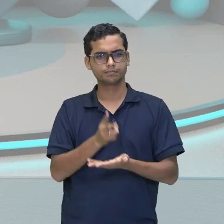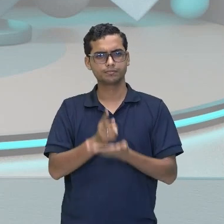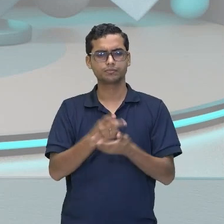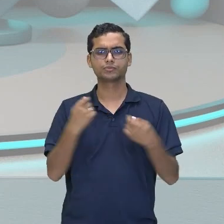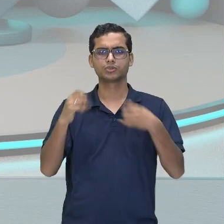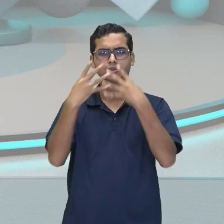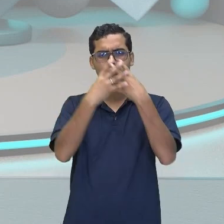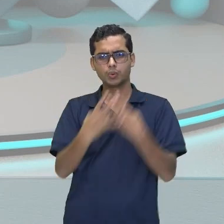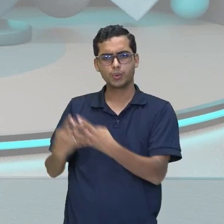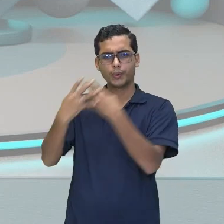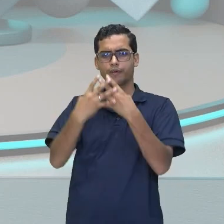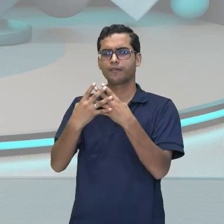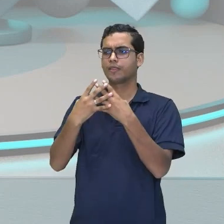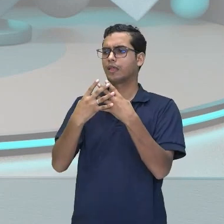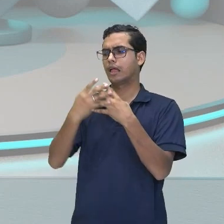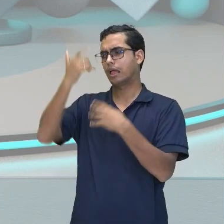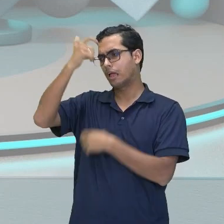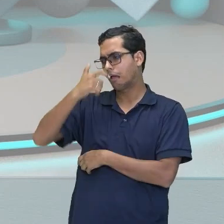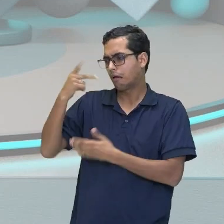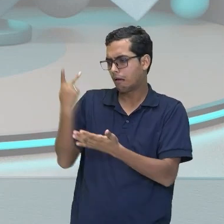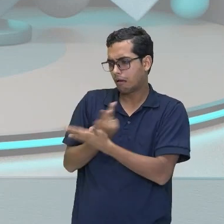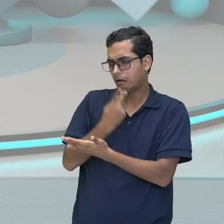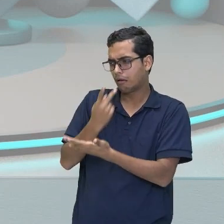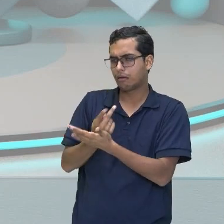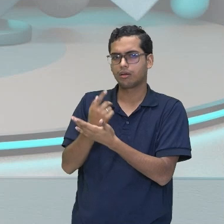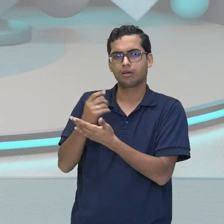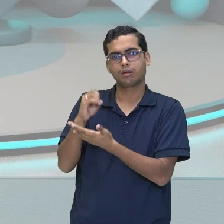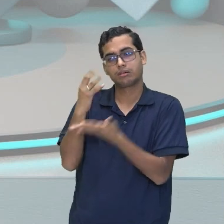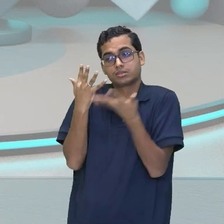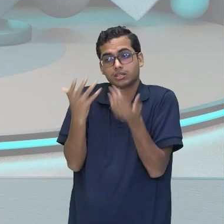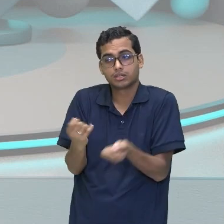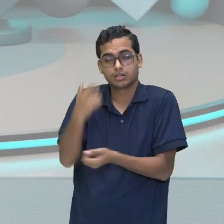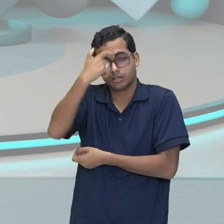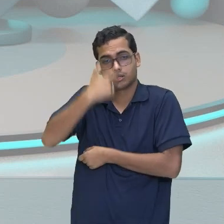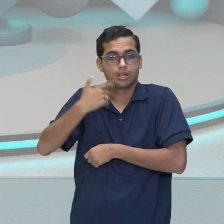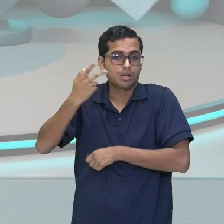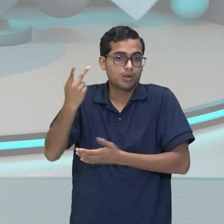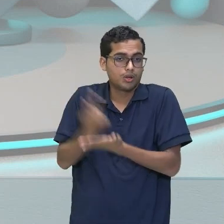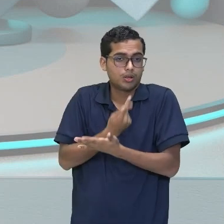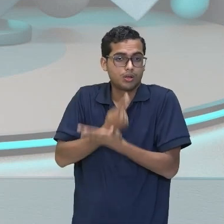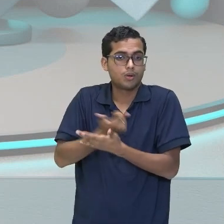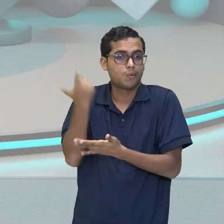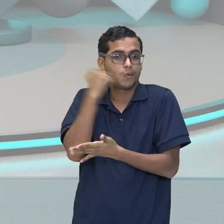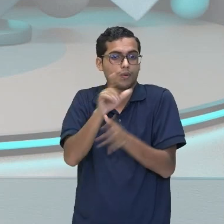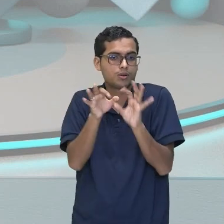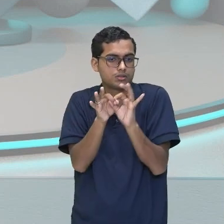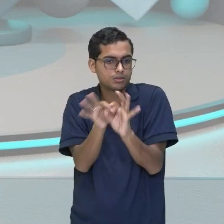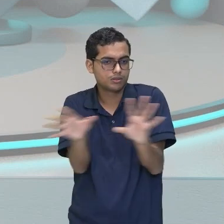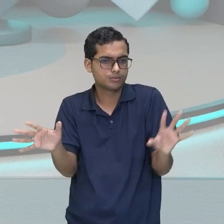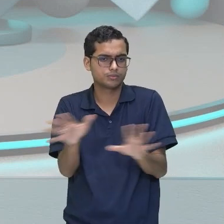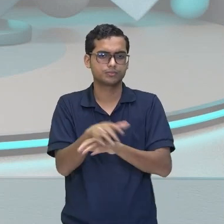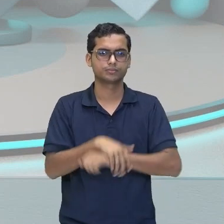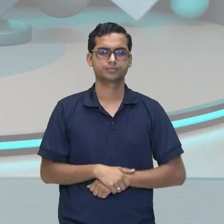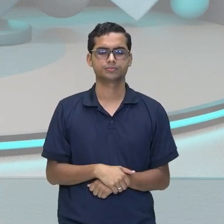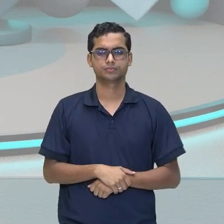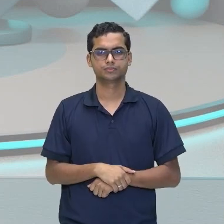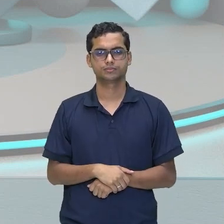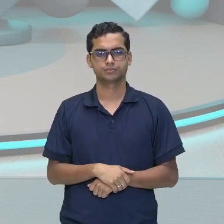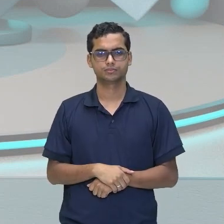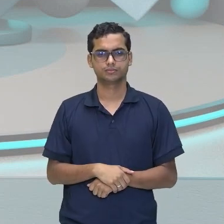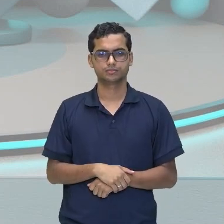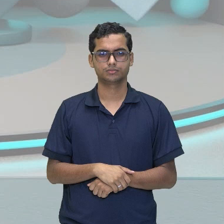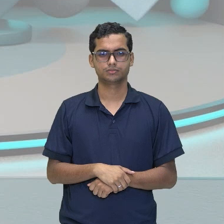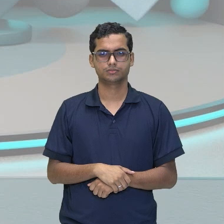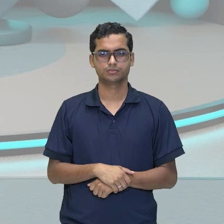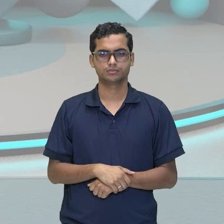confessar que estava errado, ou pelo menos admitir que estava errado, para poder ser libertado, né? Continuou